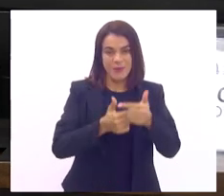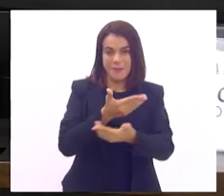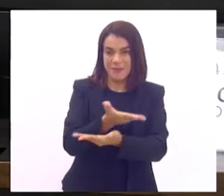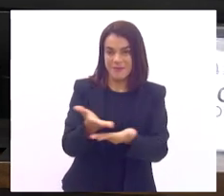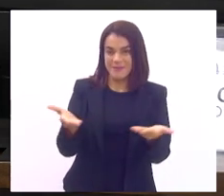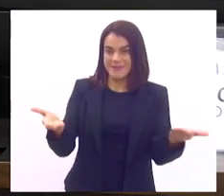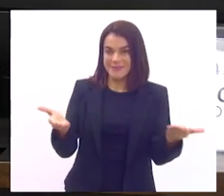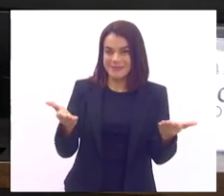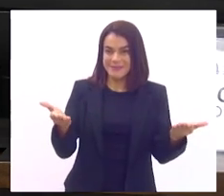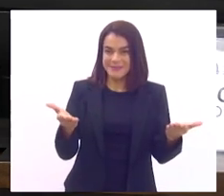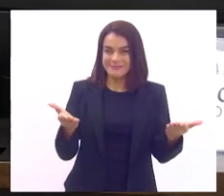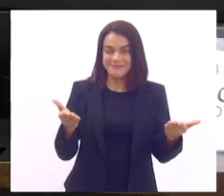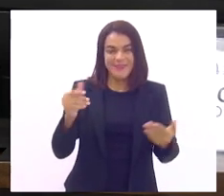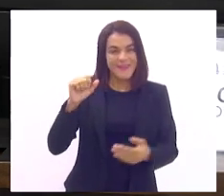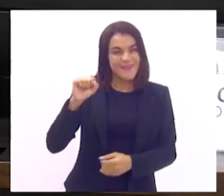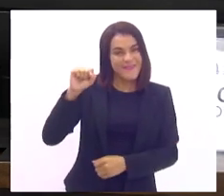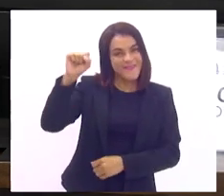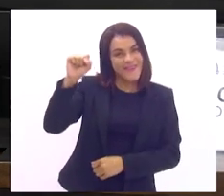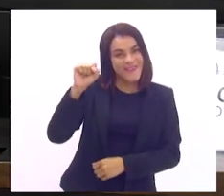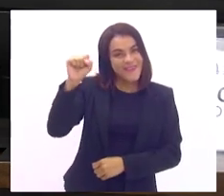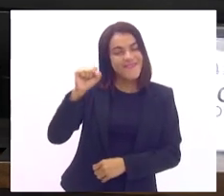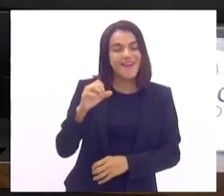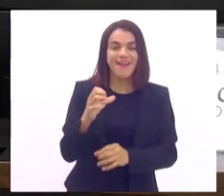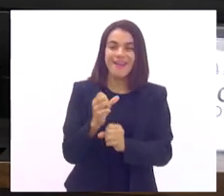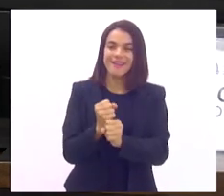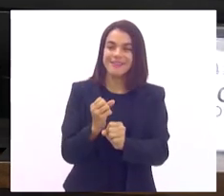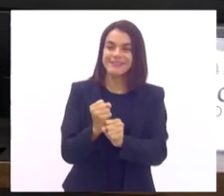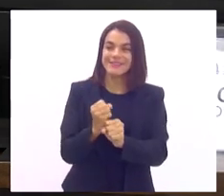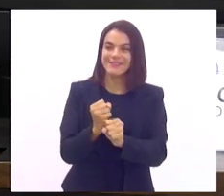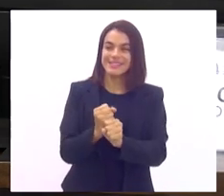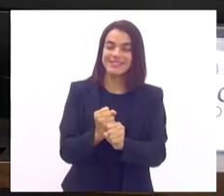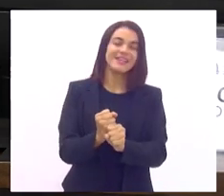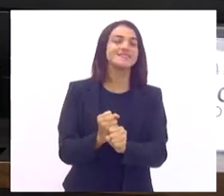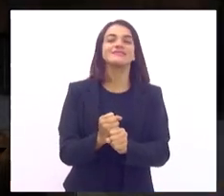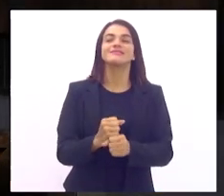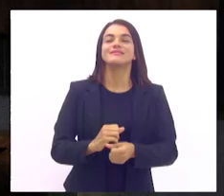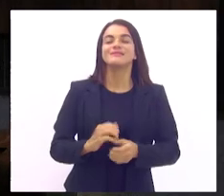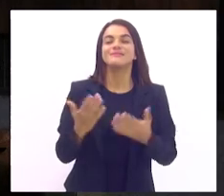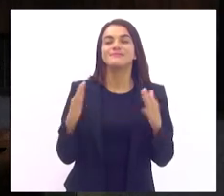tá? Viva a contabilidade.